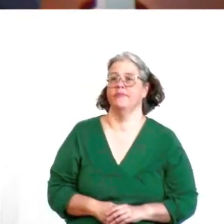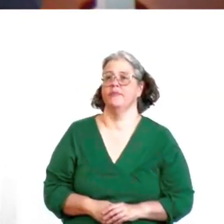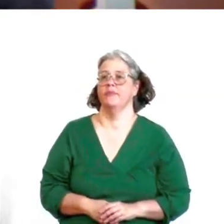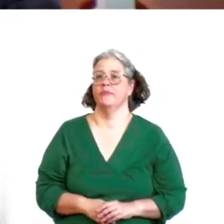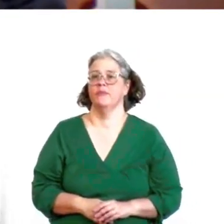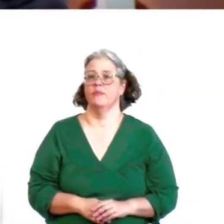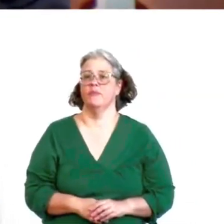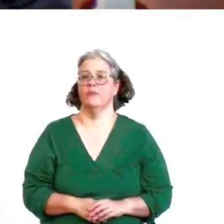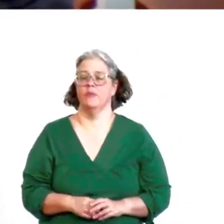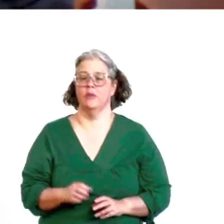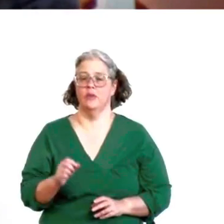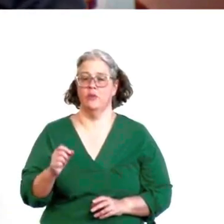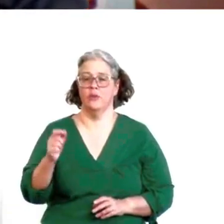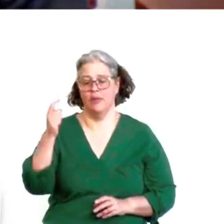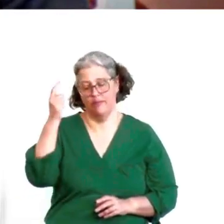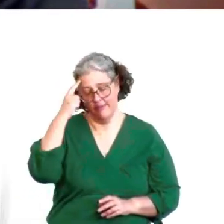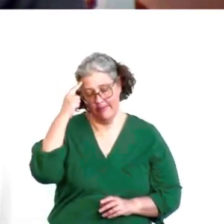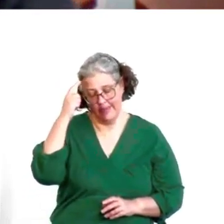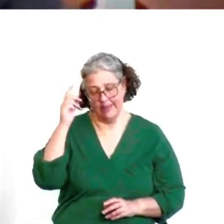O que nós já podemos pensar aqui?